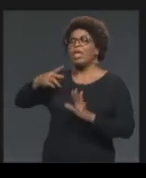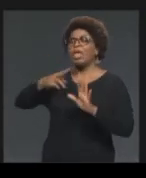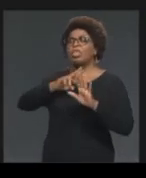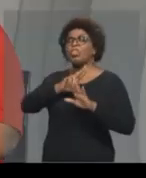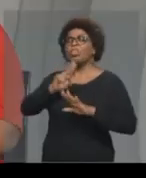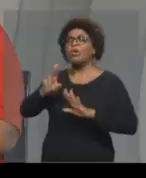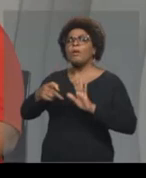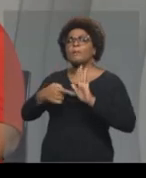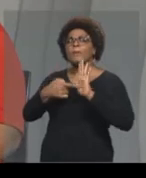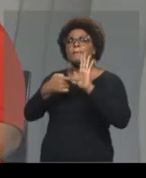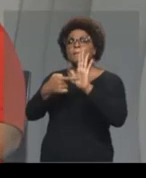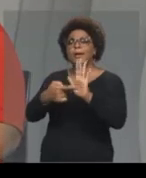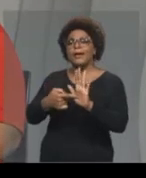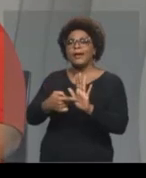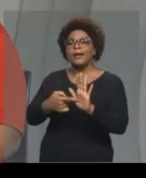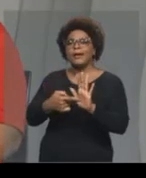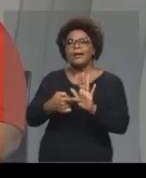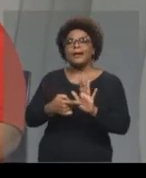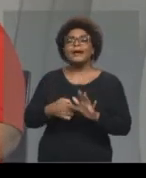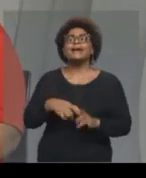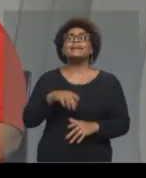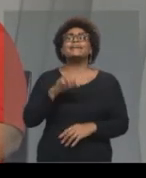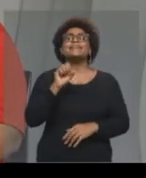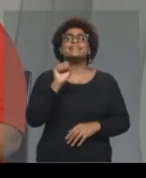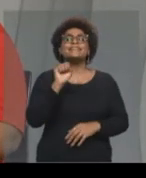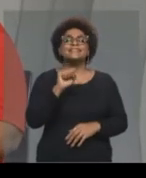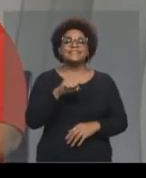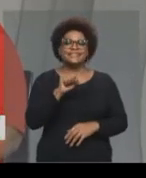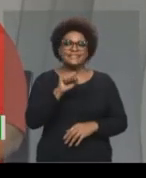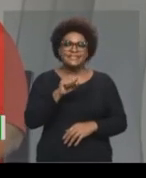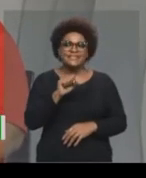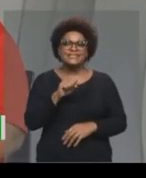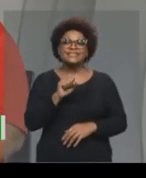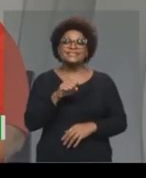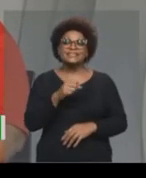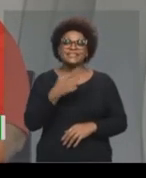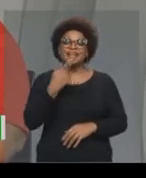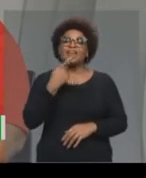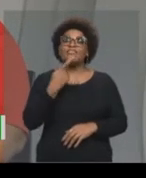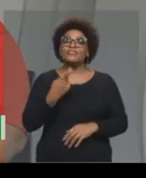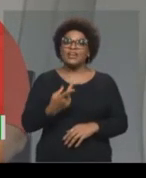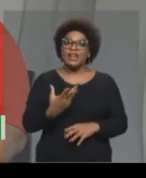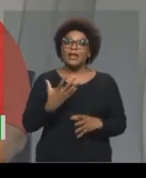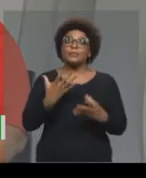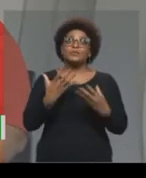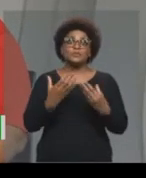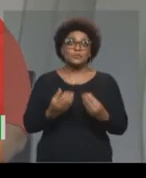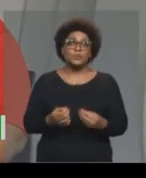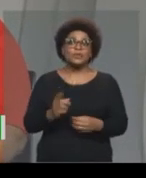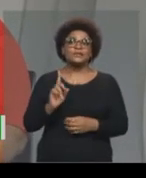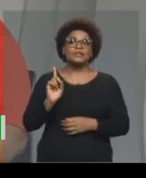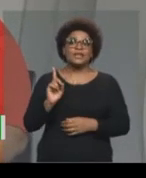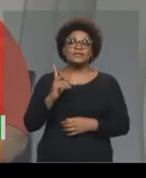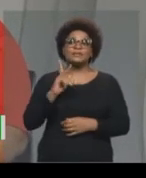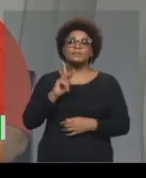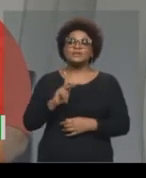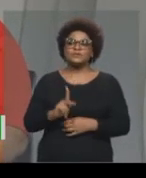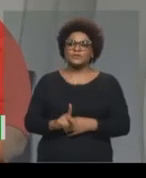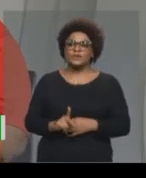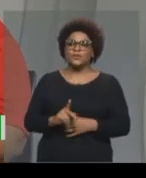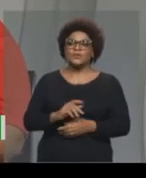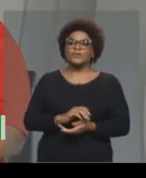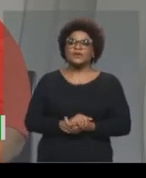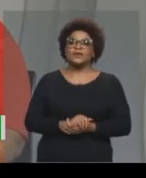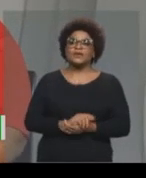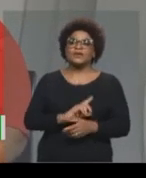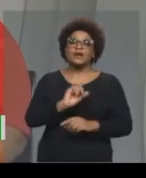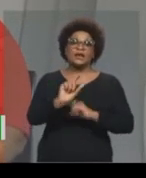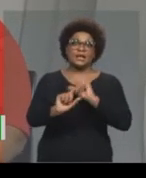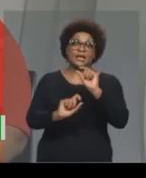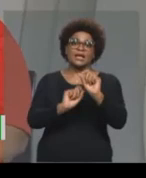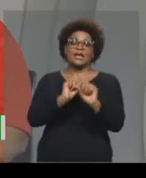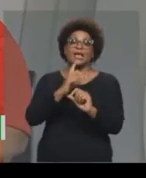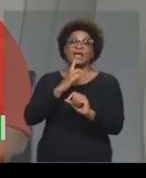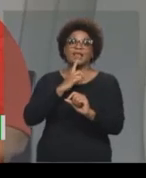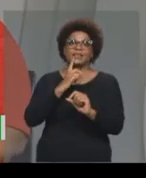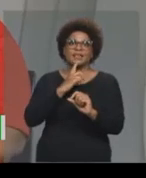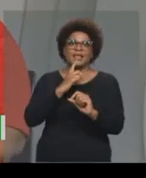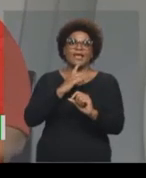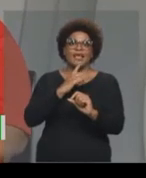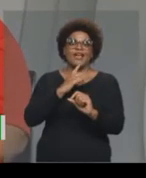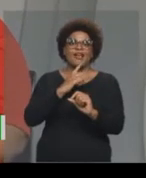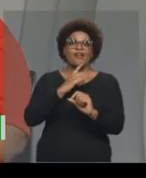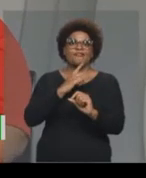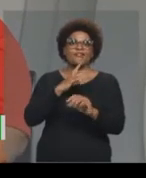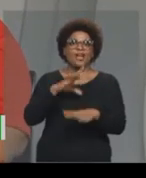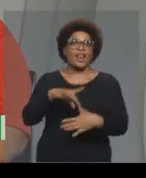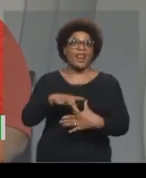sim. Nós falamos muito durante a aula sobre a Eleanor Roosevelt, né? Que esteve aí à frente da criação